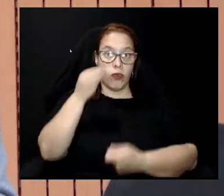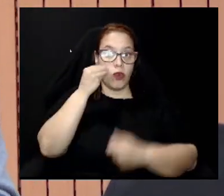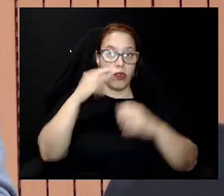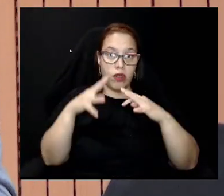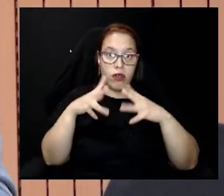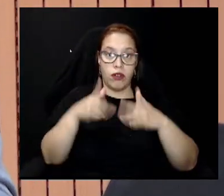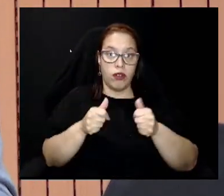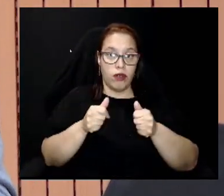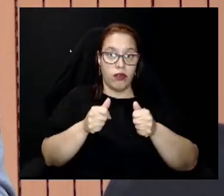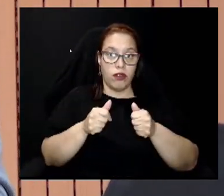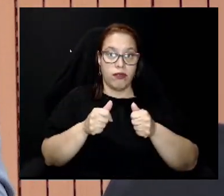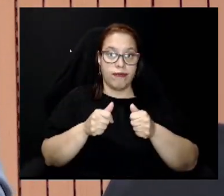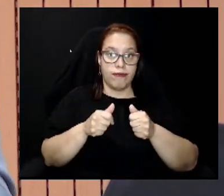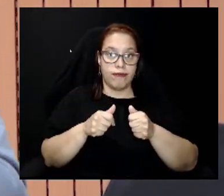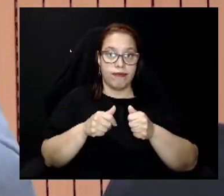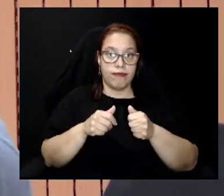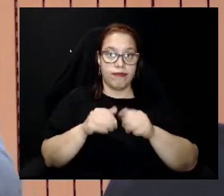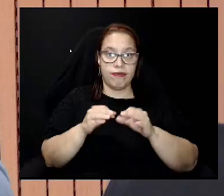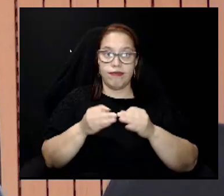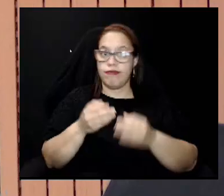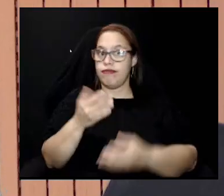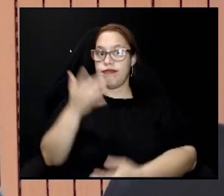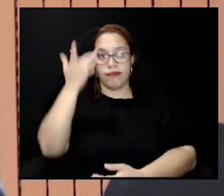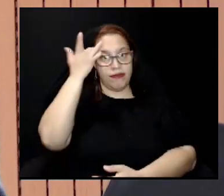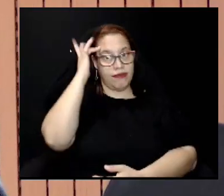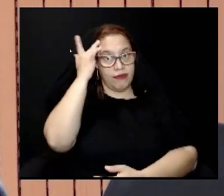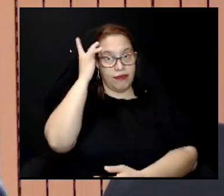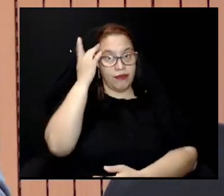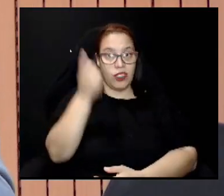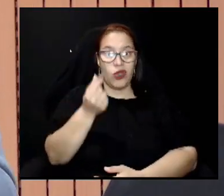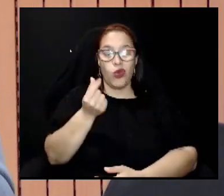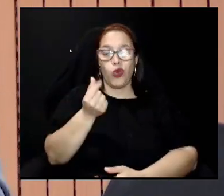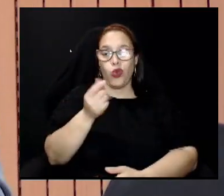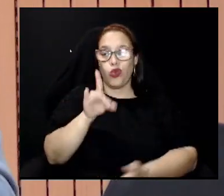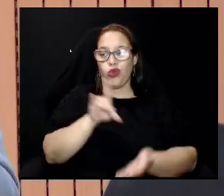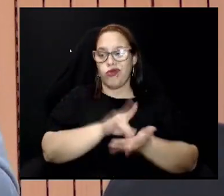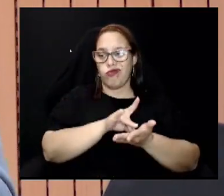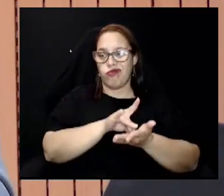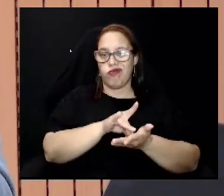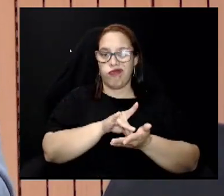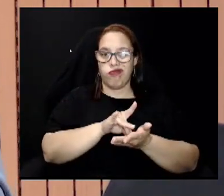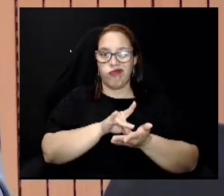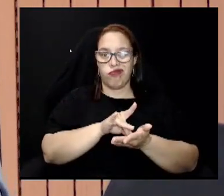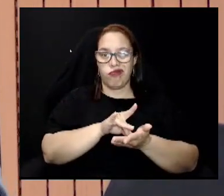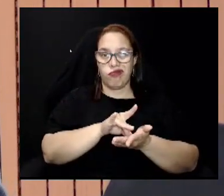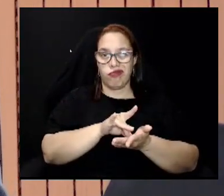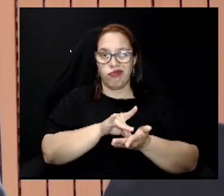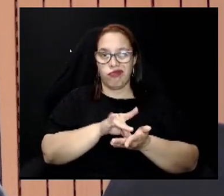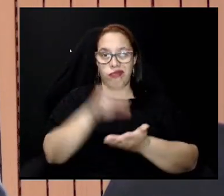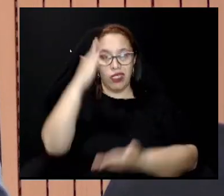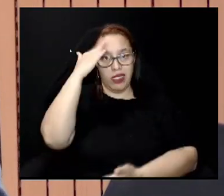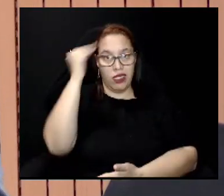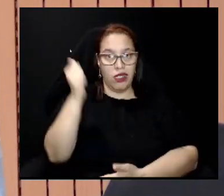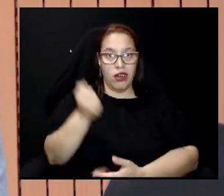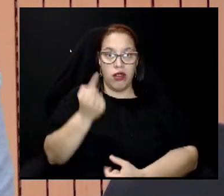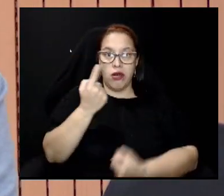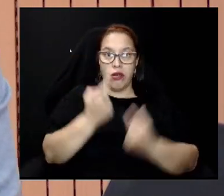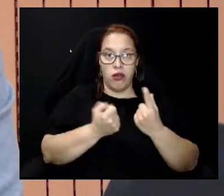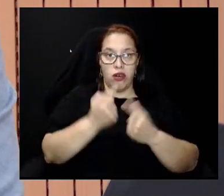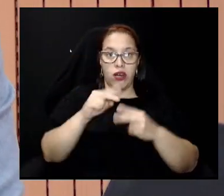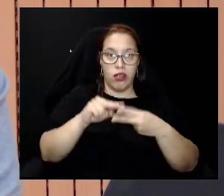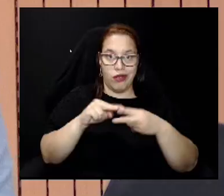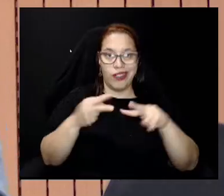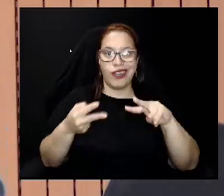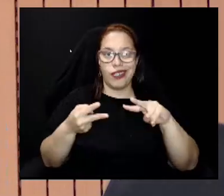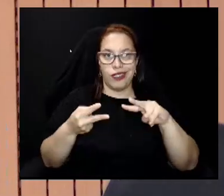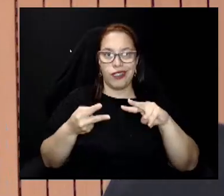Eu, sinceramente, não acho que isso seja custo efetivo, e eu acho que a gente sabe muito pouco sobre genética, né?